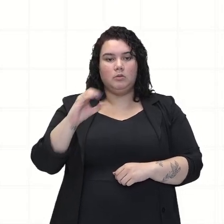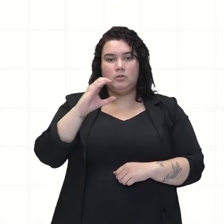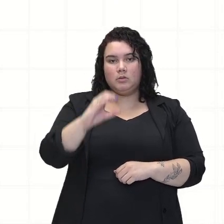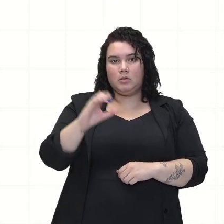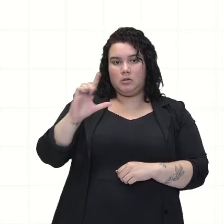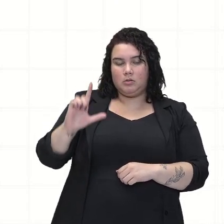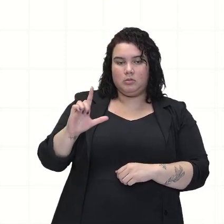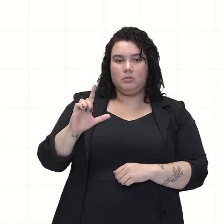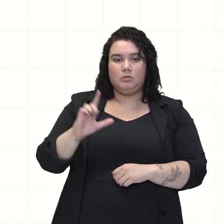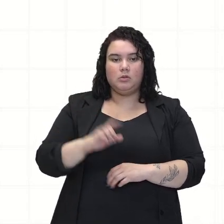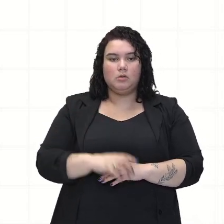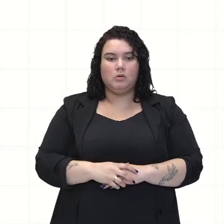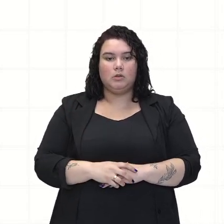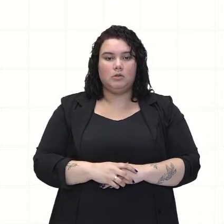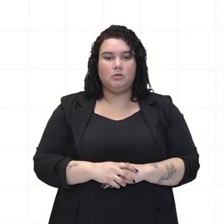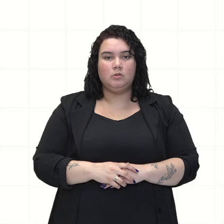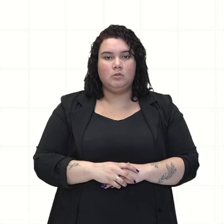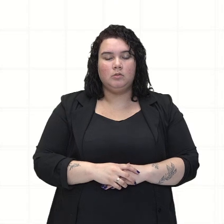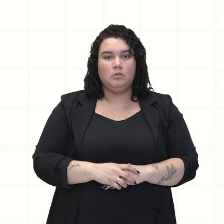centilitros.